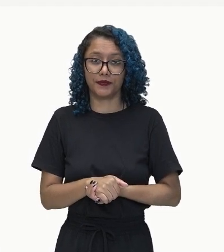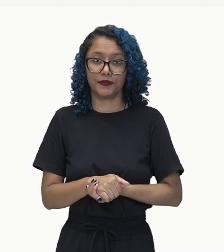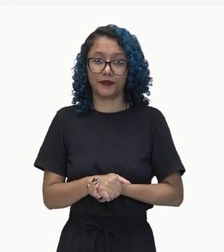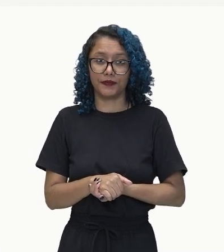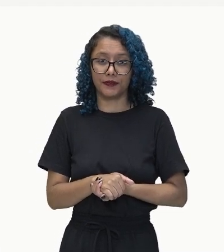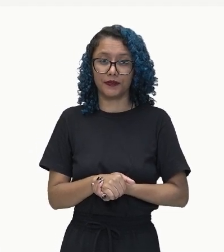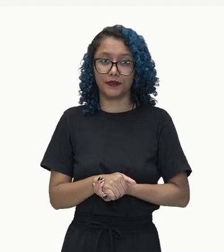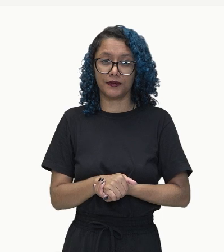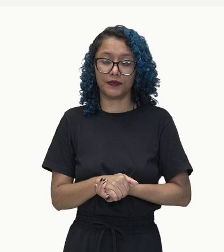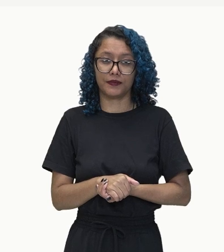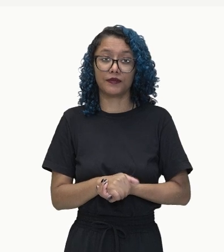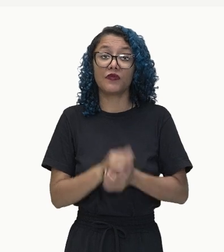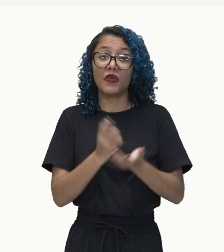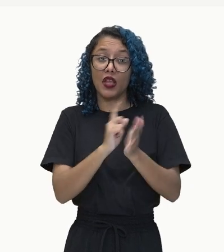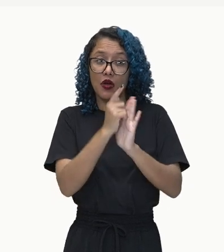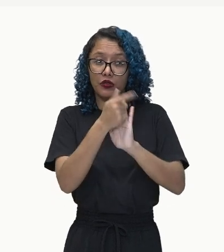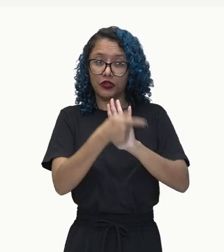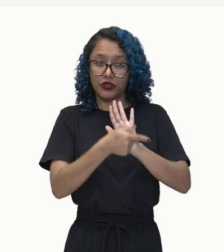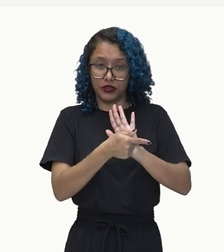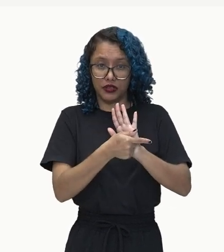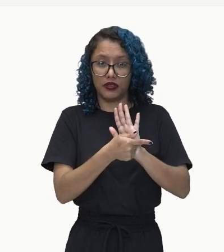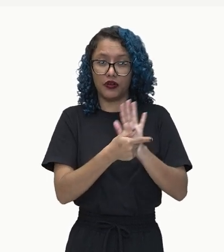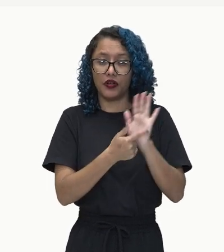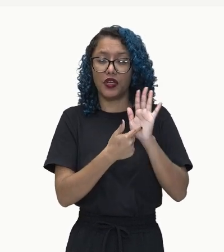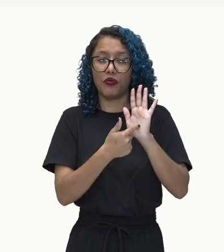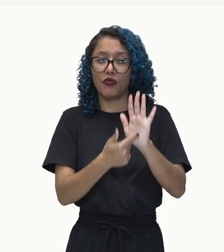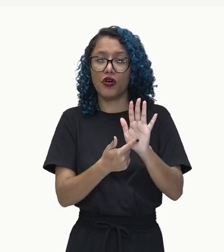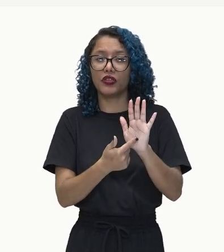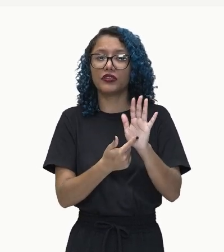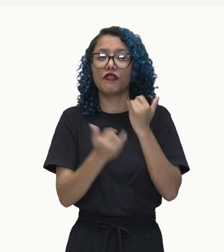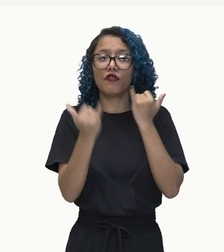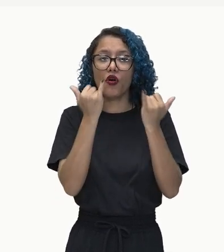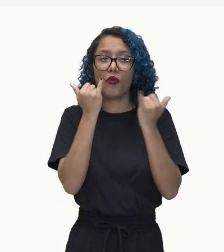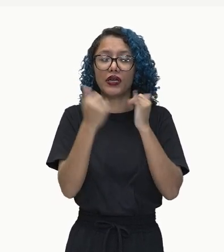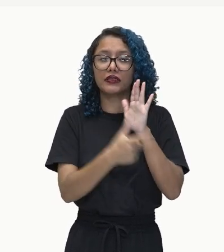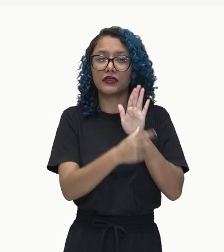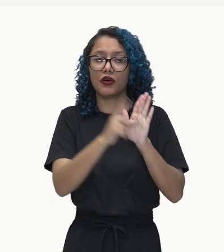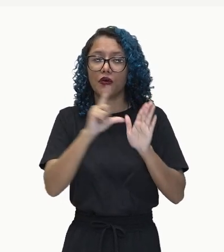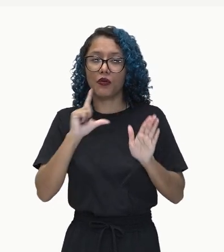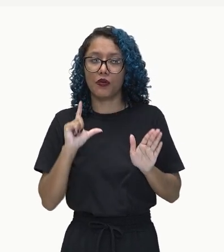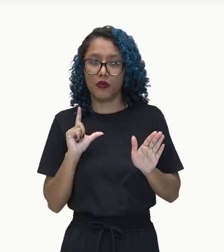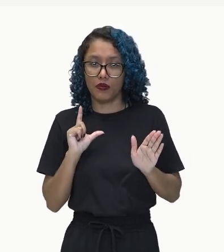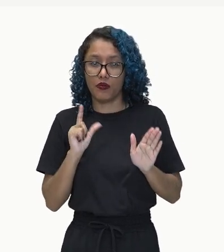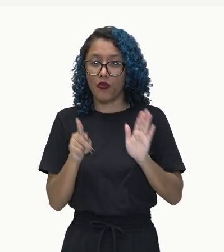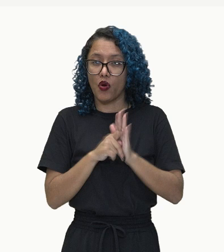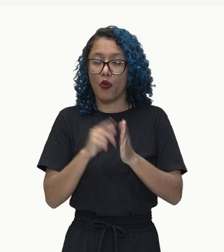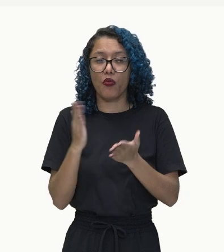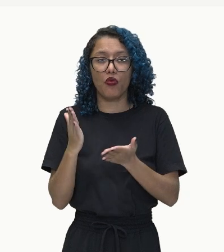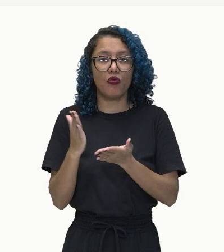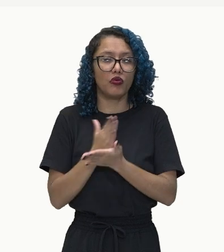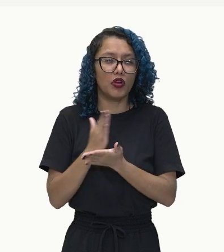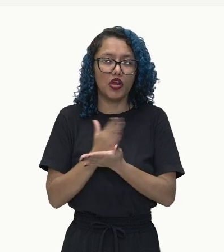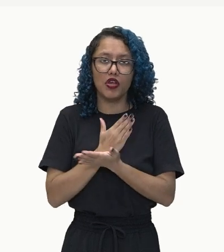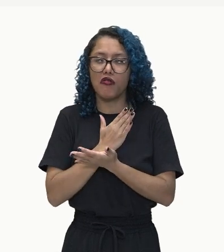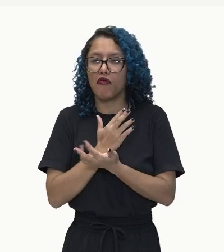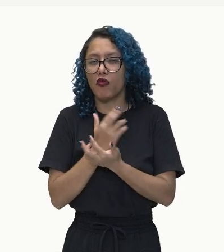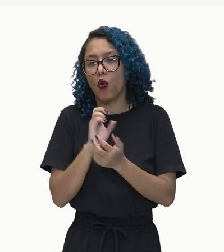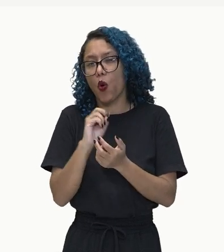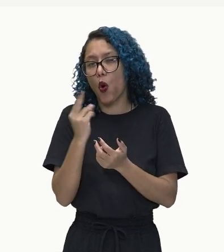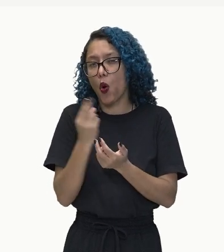fornece o conhecimento prévio de uma obra. Então, ele vai apresentar essa obra, ele tem